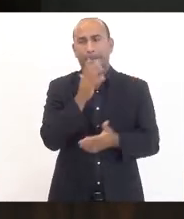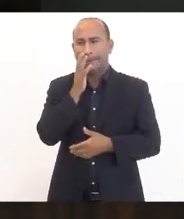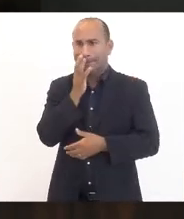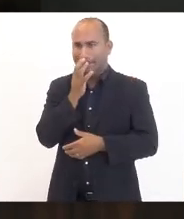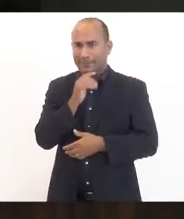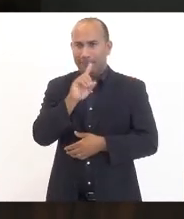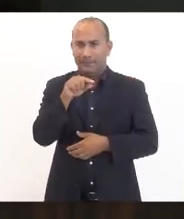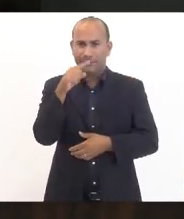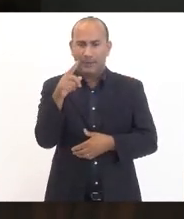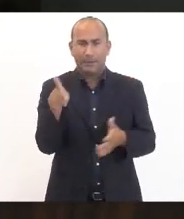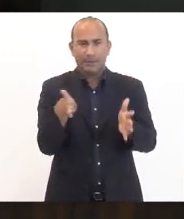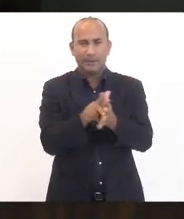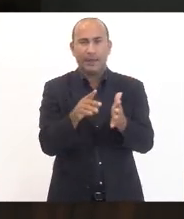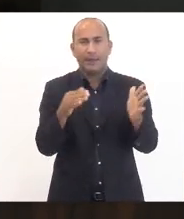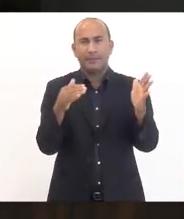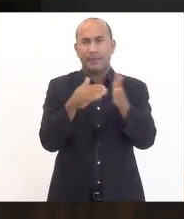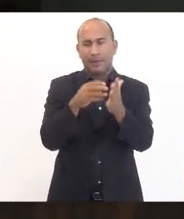quinta.